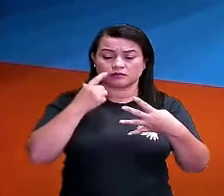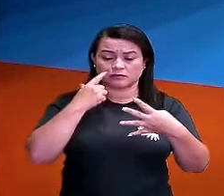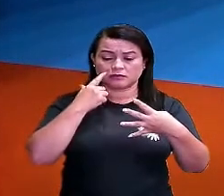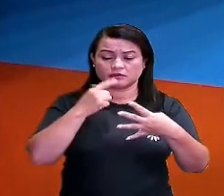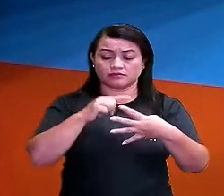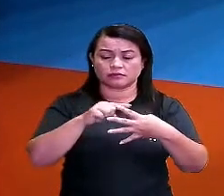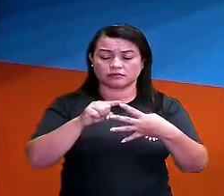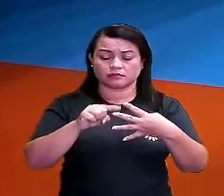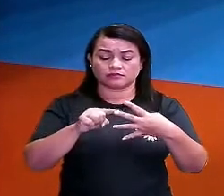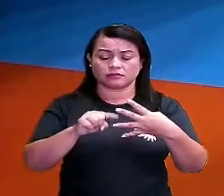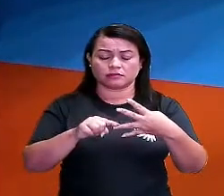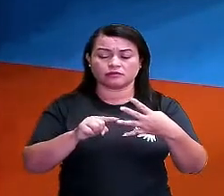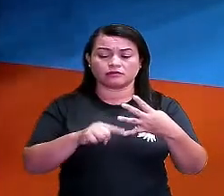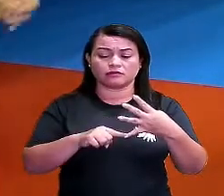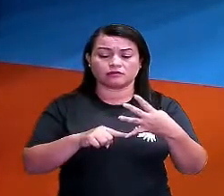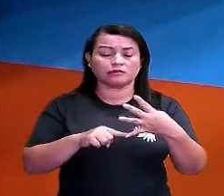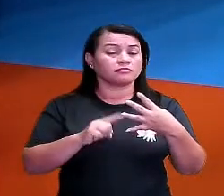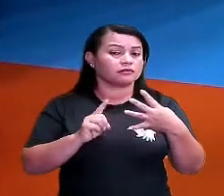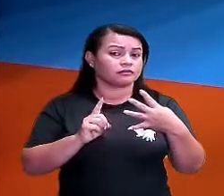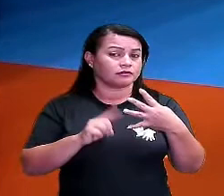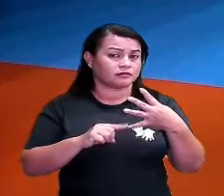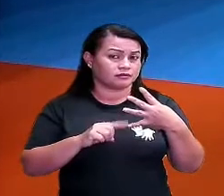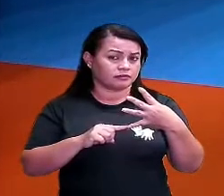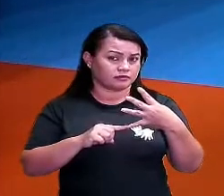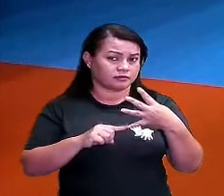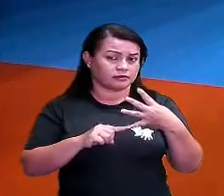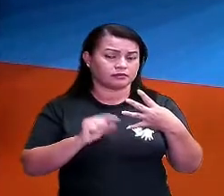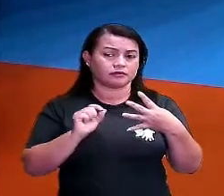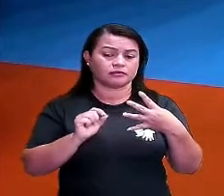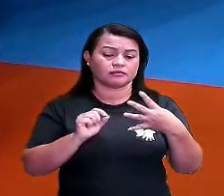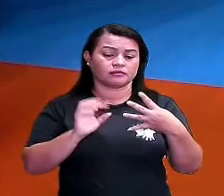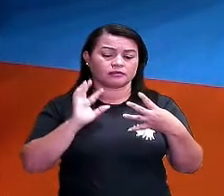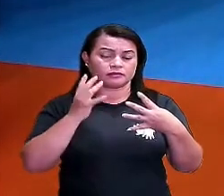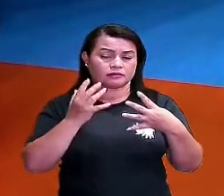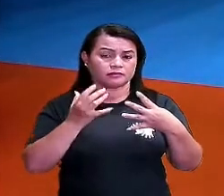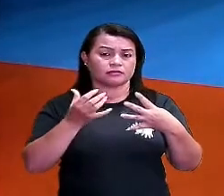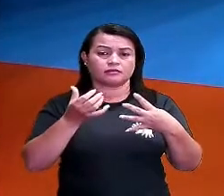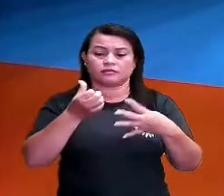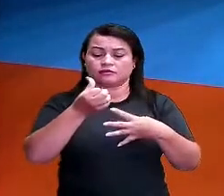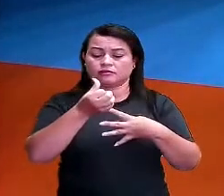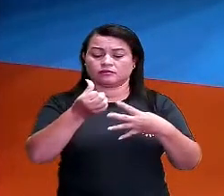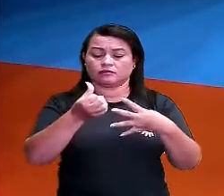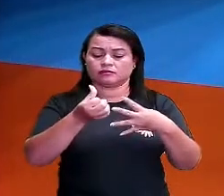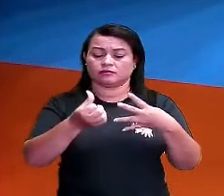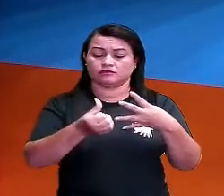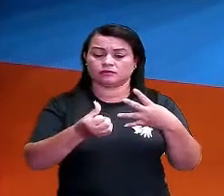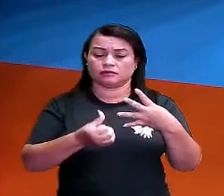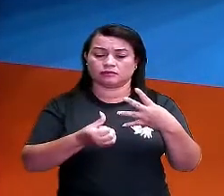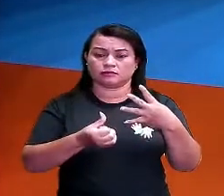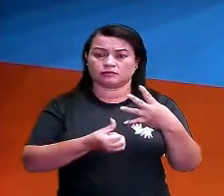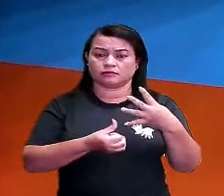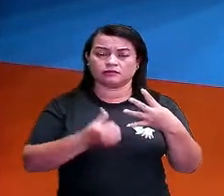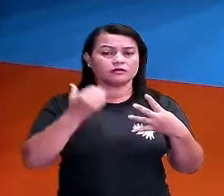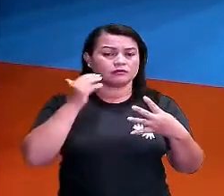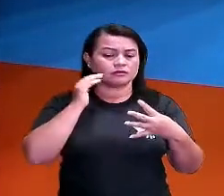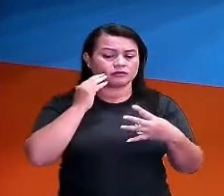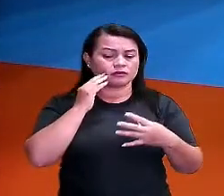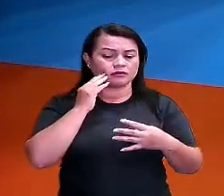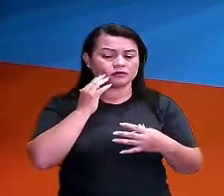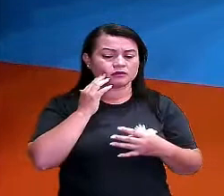repetido? 1, 2, 3, 4. 4 vezes o número 6. Olha lá a relação com a